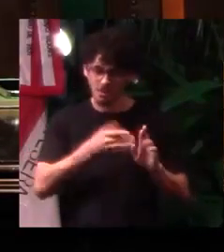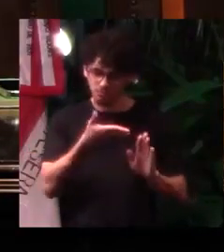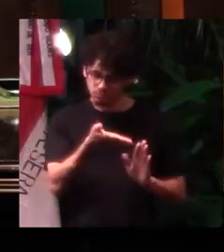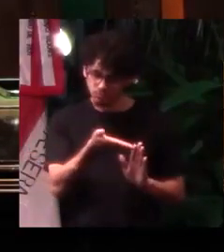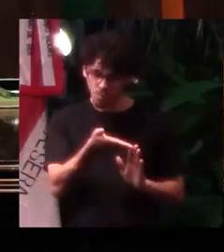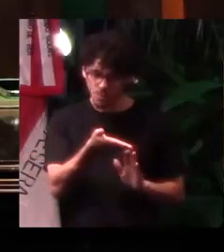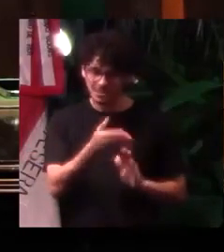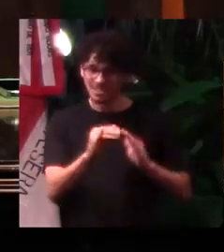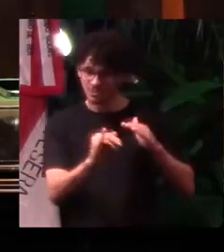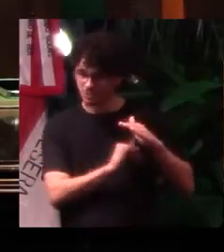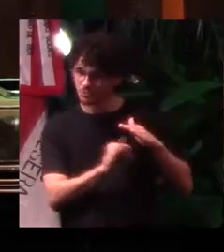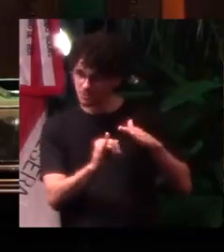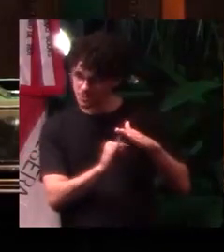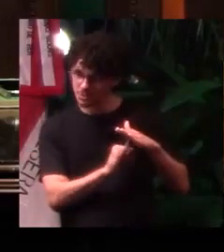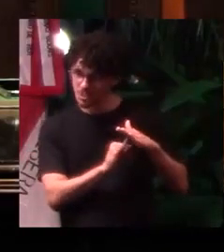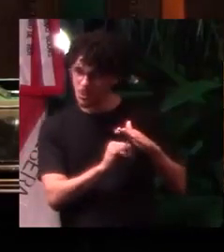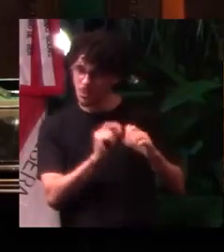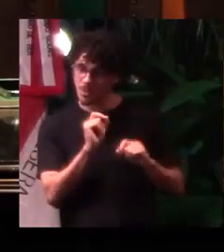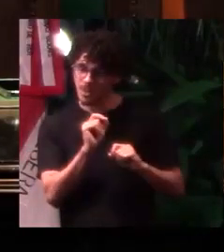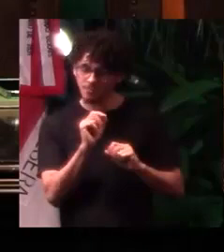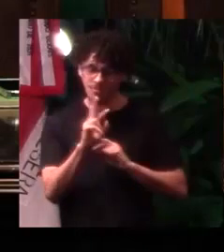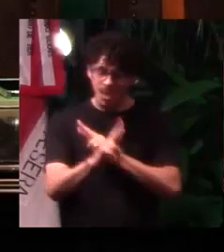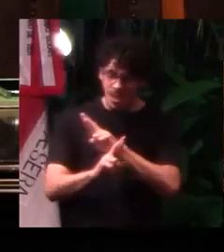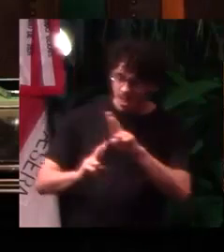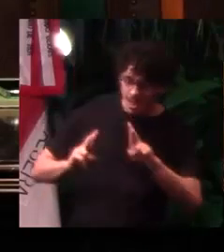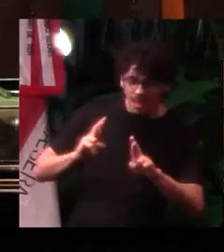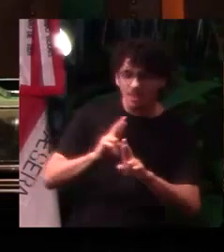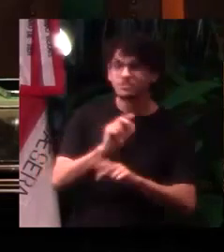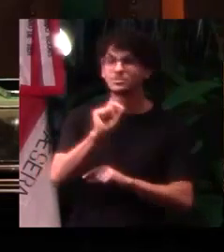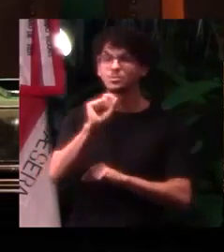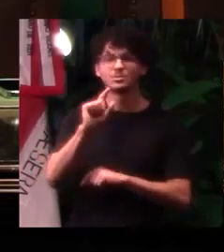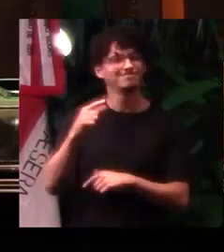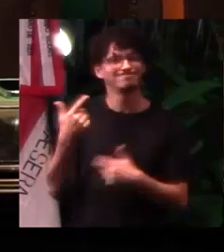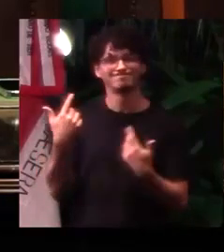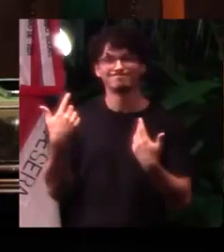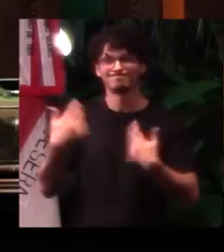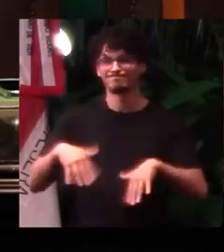uma relação que é fundamental.